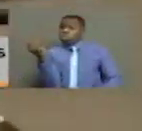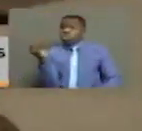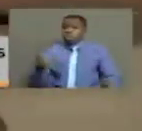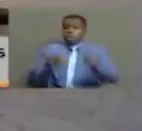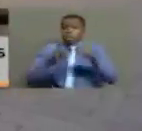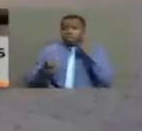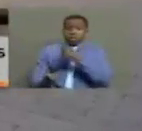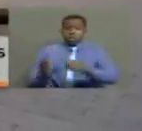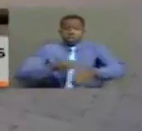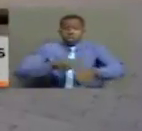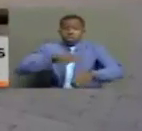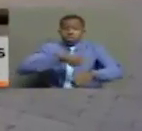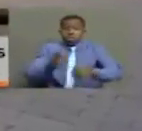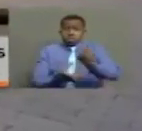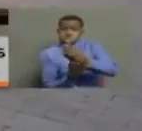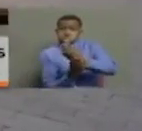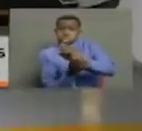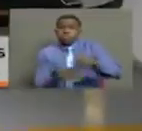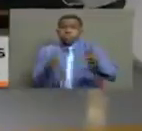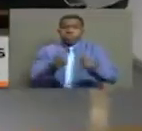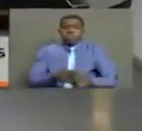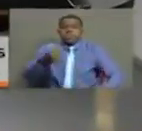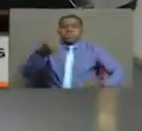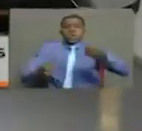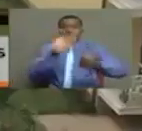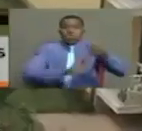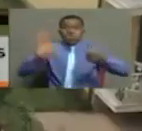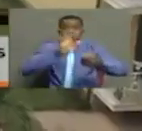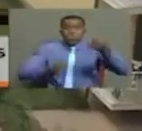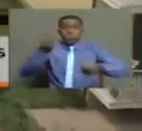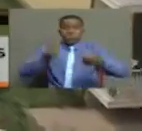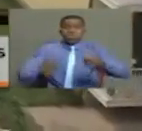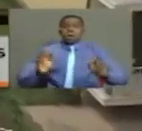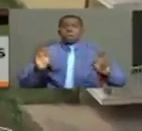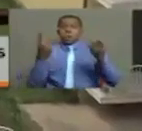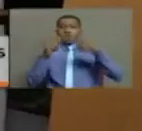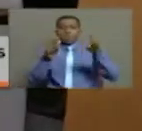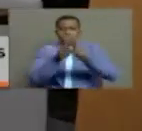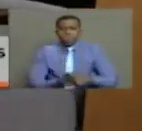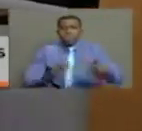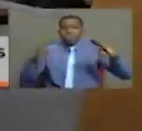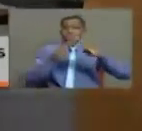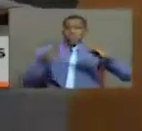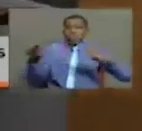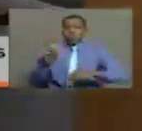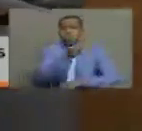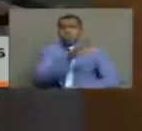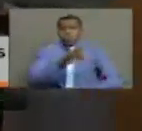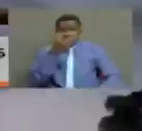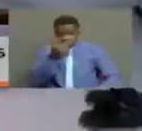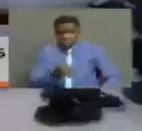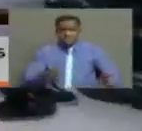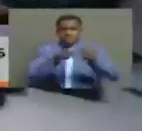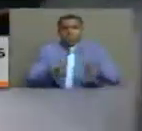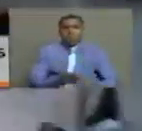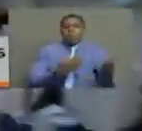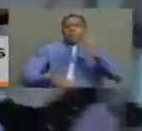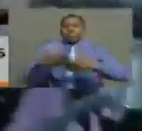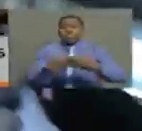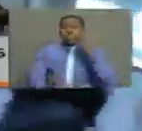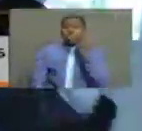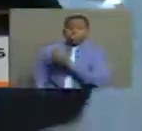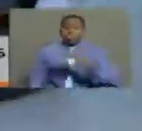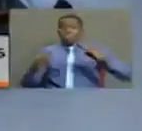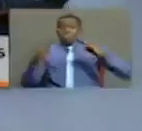ouro rosa mais de 15 viaturas topo de Gama 45 Imóveis registrados em a deter os